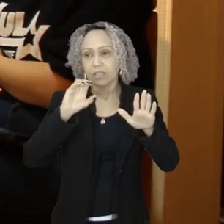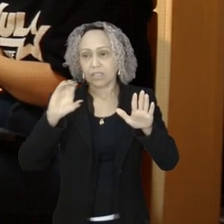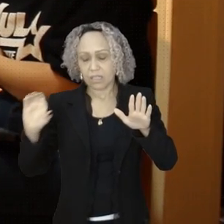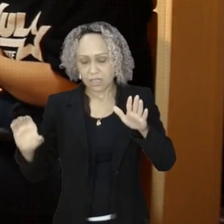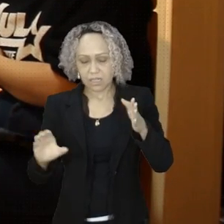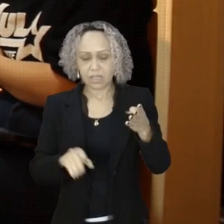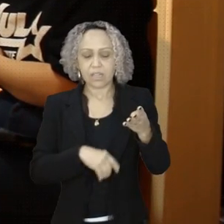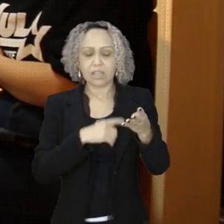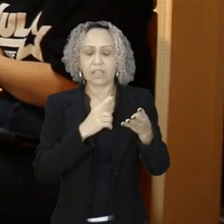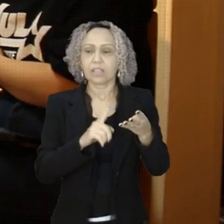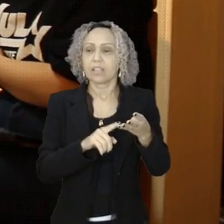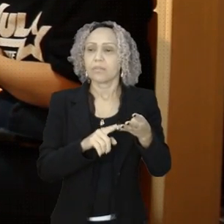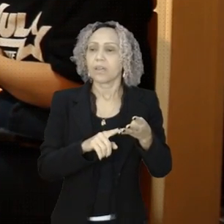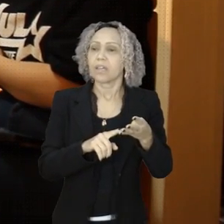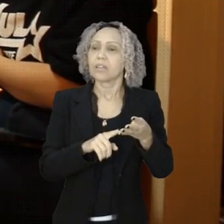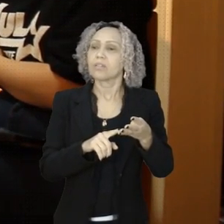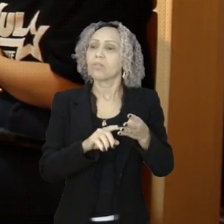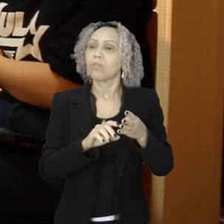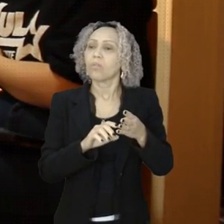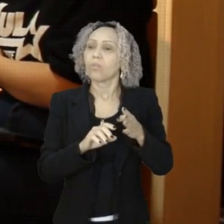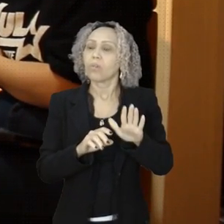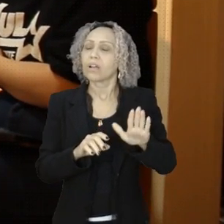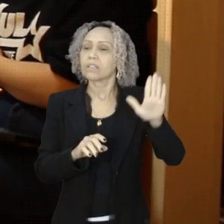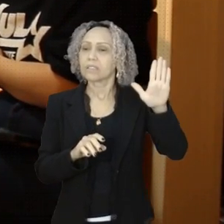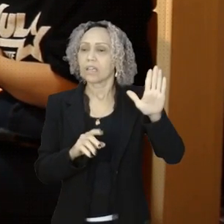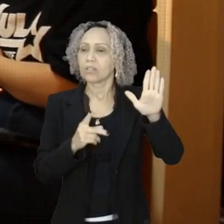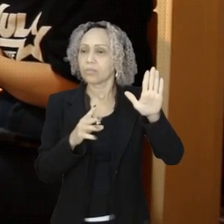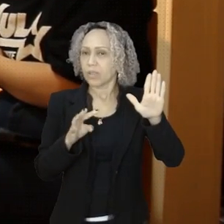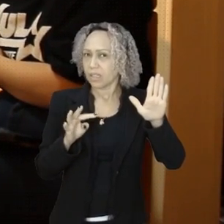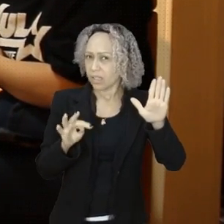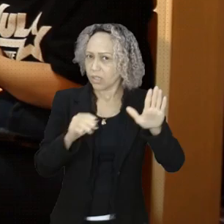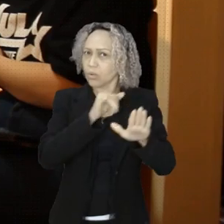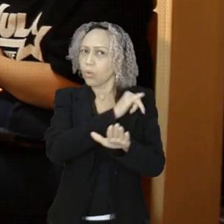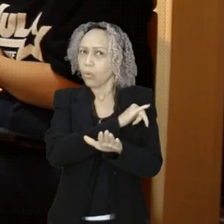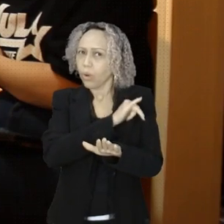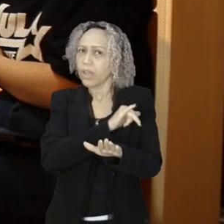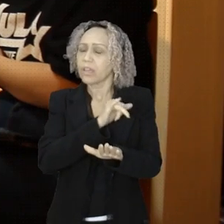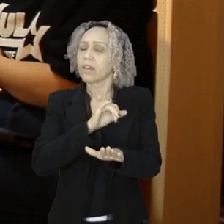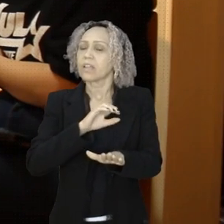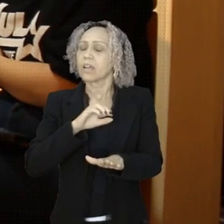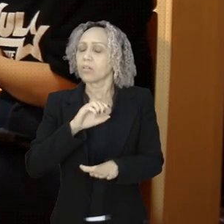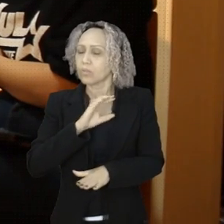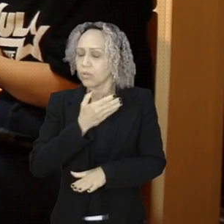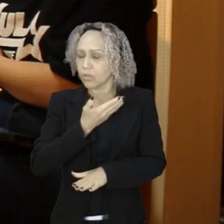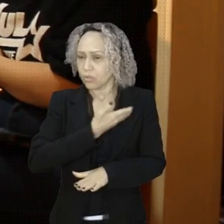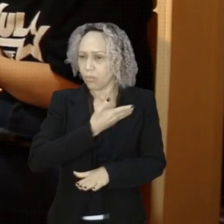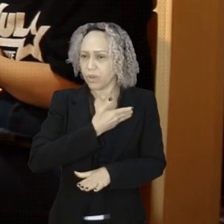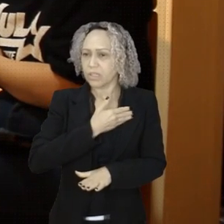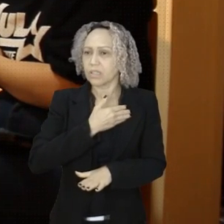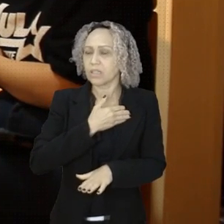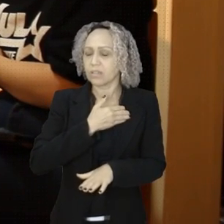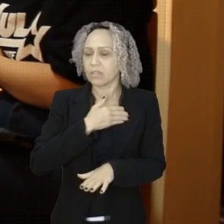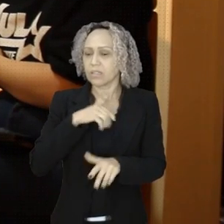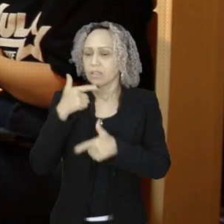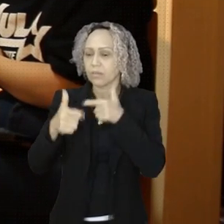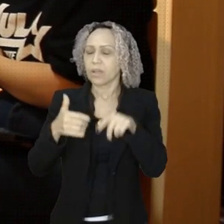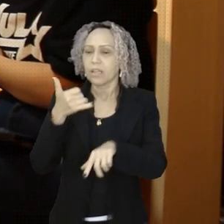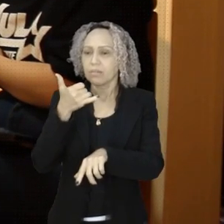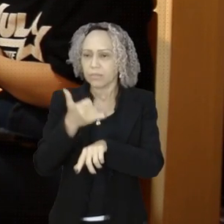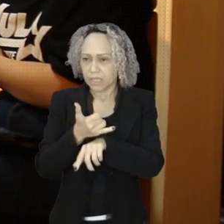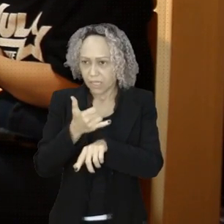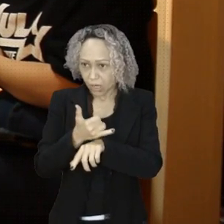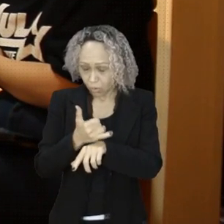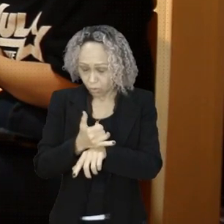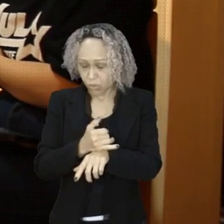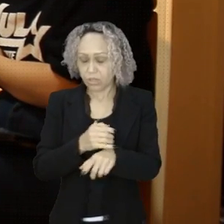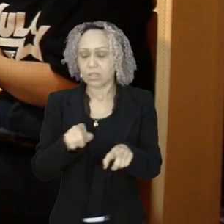também no Rio de Janeiro, um companheiro metalúrgico, tivemos um companheiro também lá em